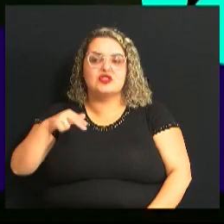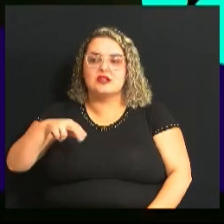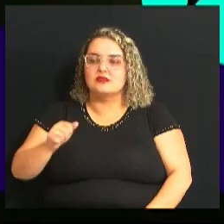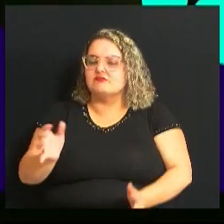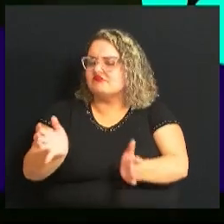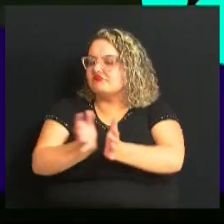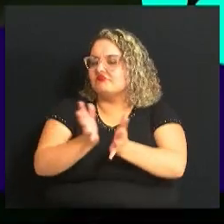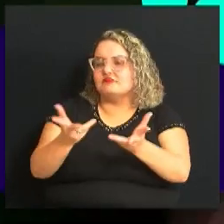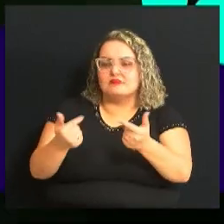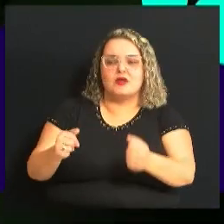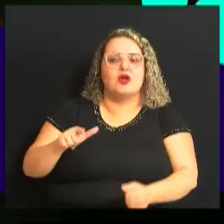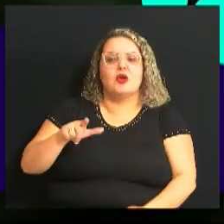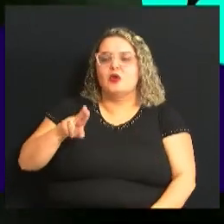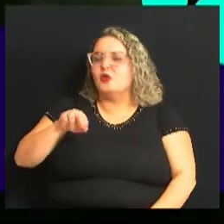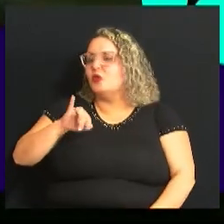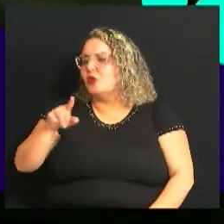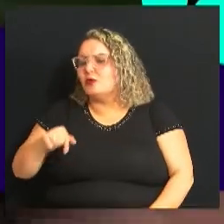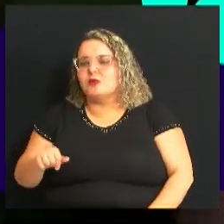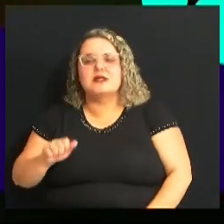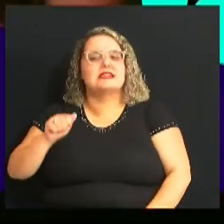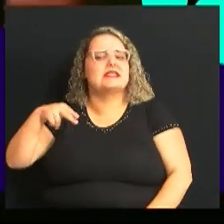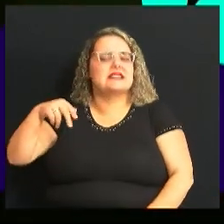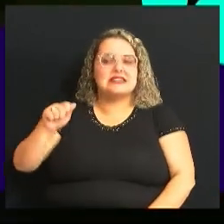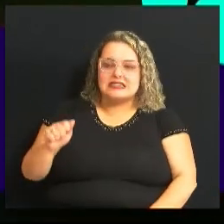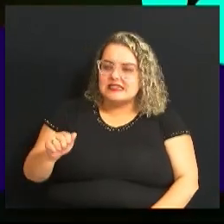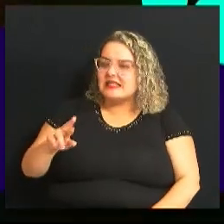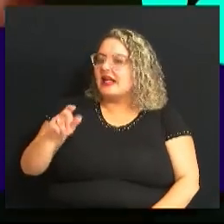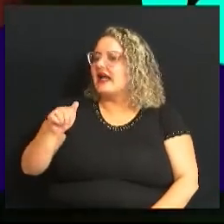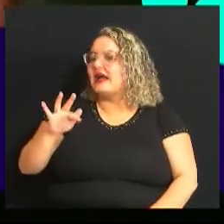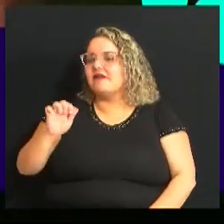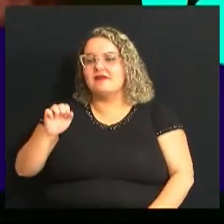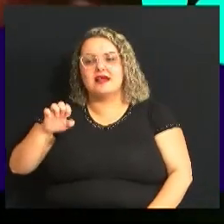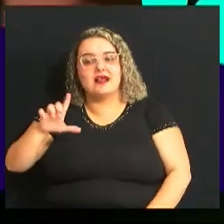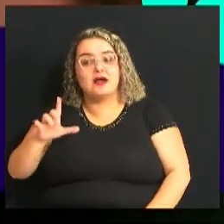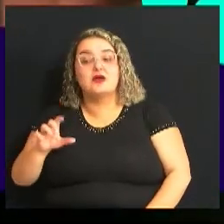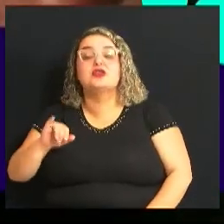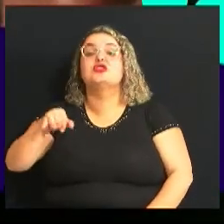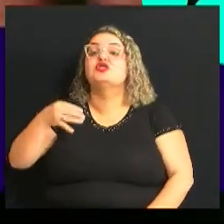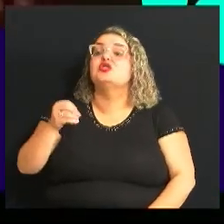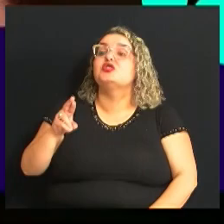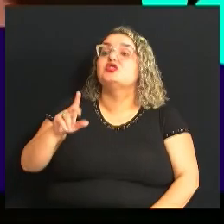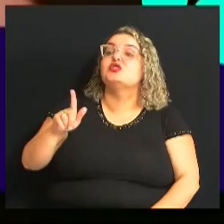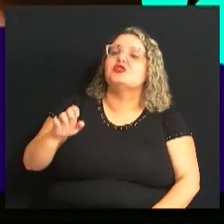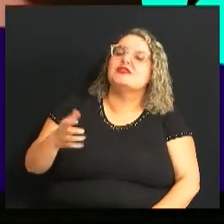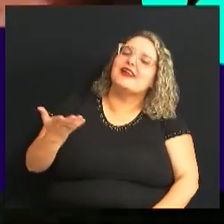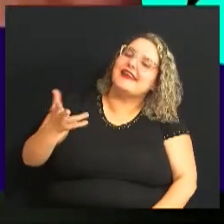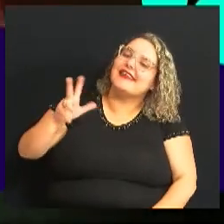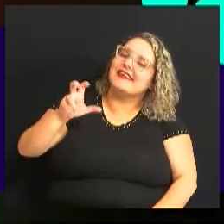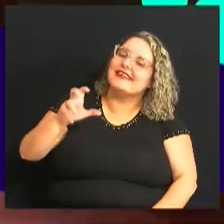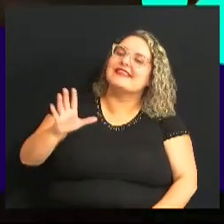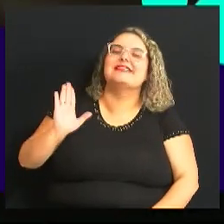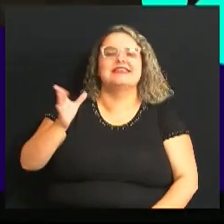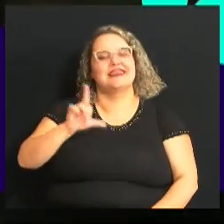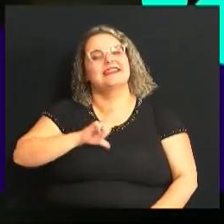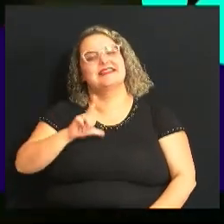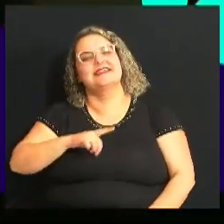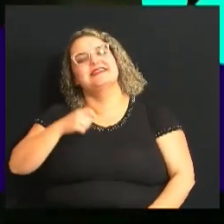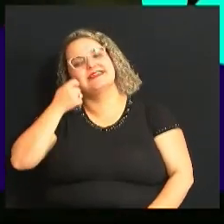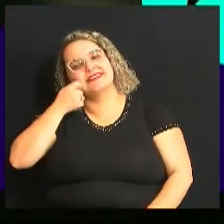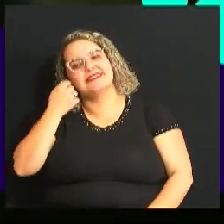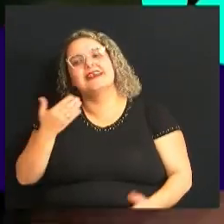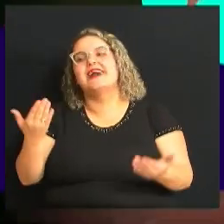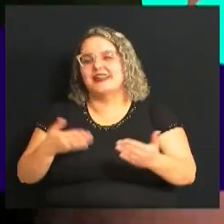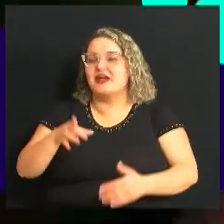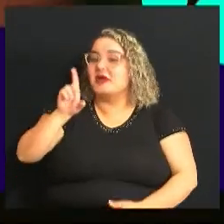com Luiz Lobianco, Ana Sofia Folk, Rafael Logan e Jorge Salma. Vai estar no Iguatemi, já estive aí como ator, agora chego aí como